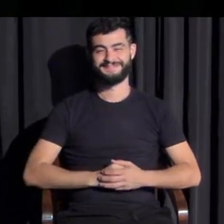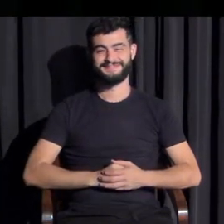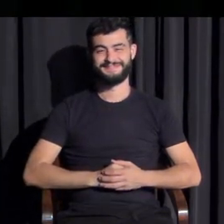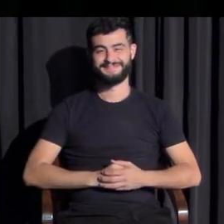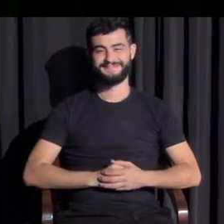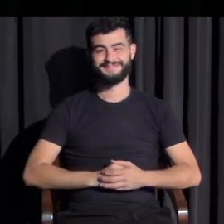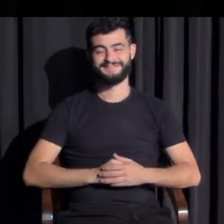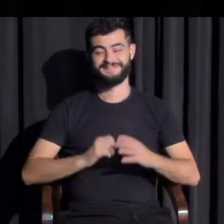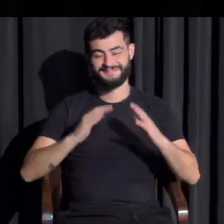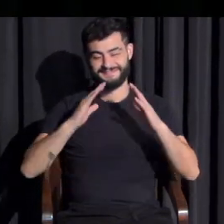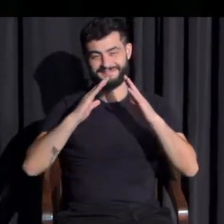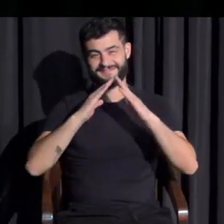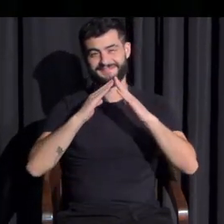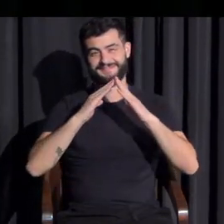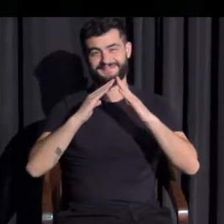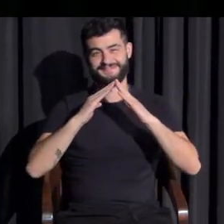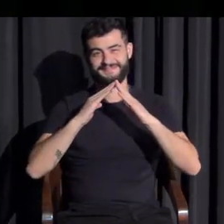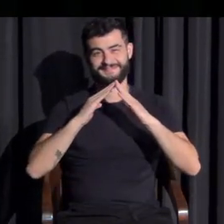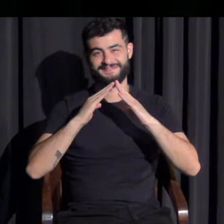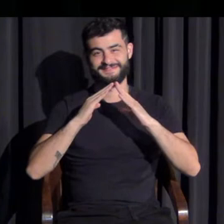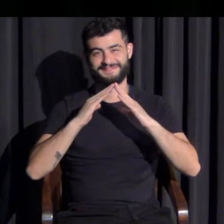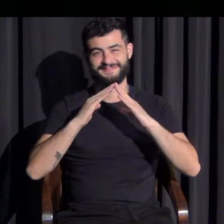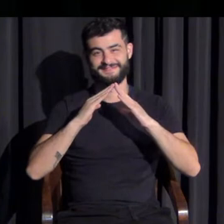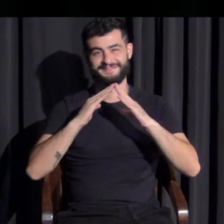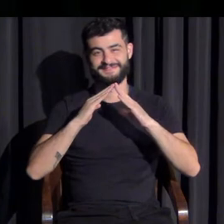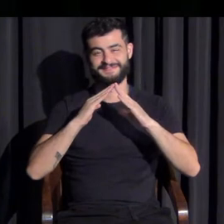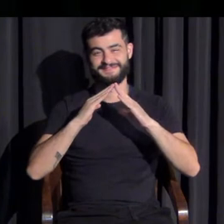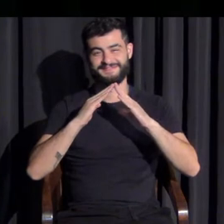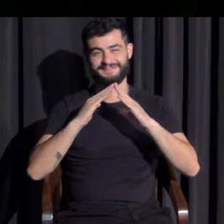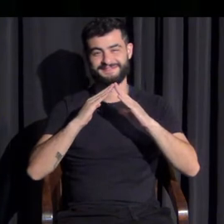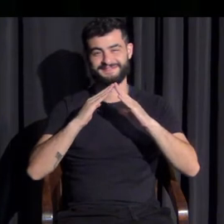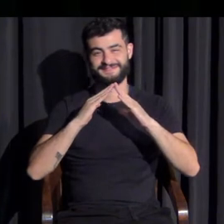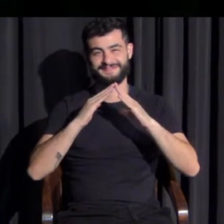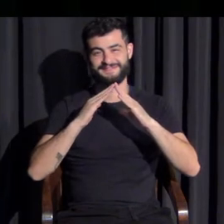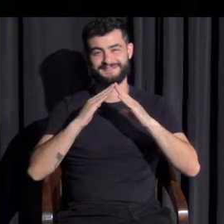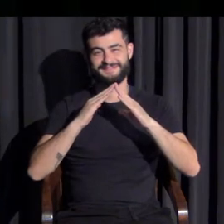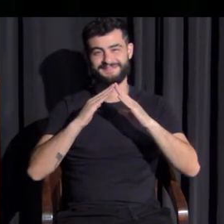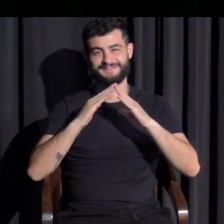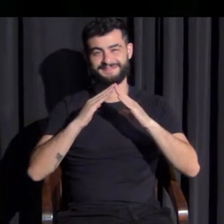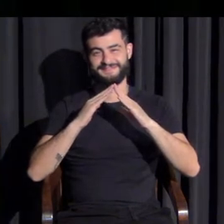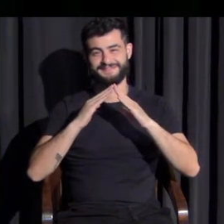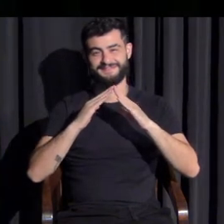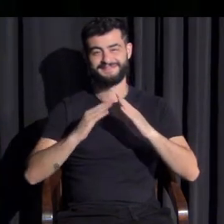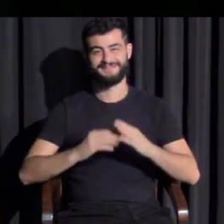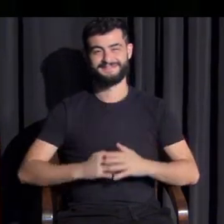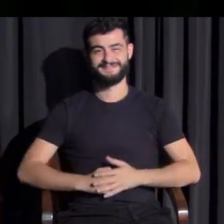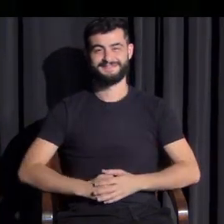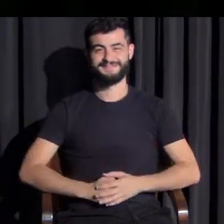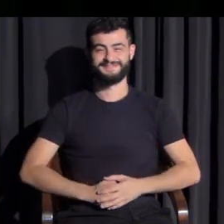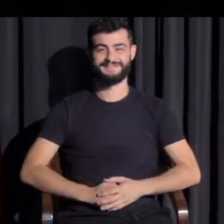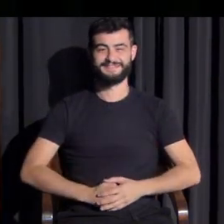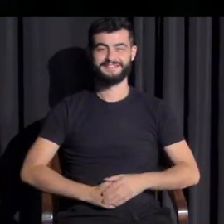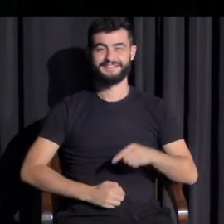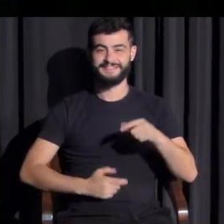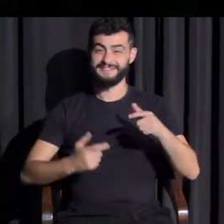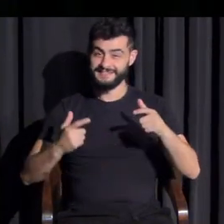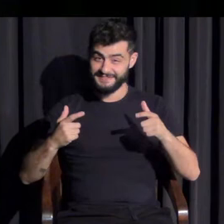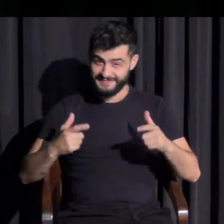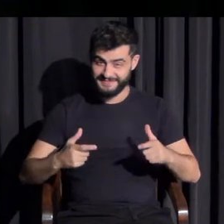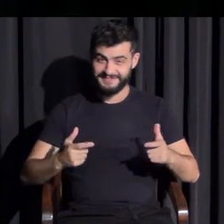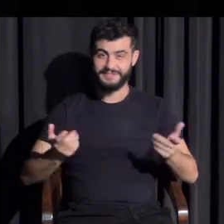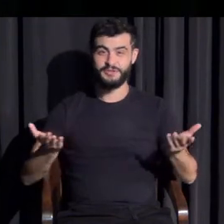a casa, a moradia. E que esse espaço de hoje, nesse momento,